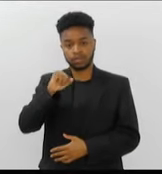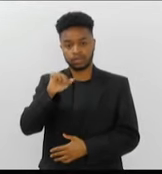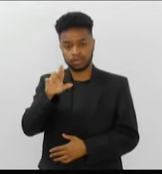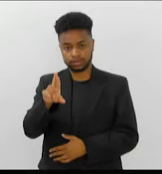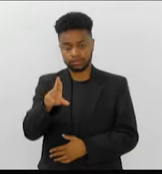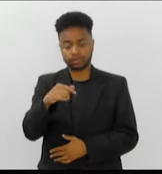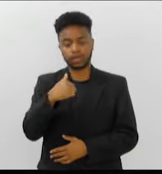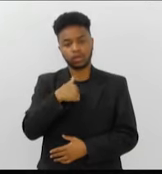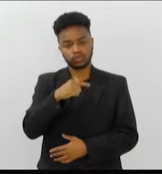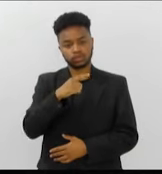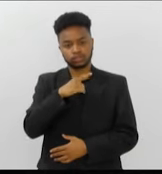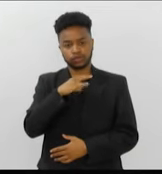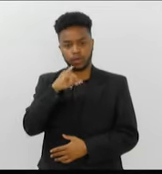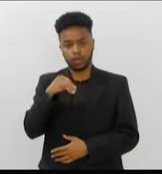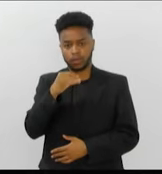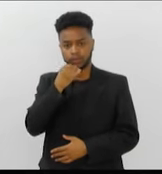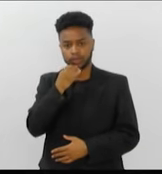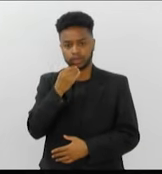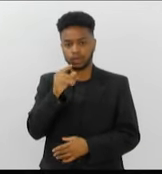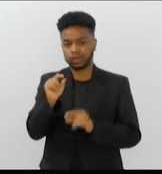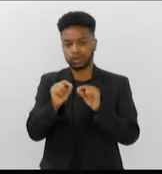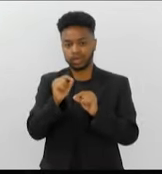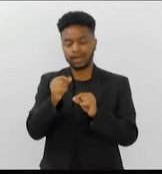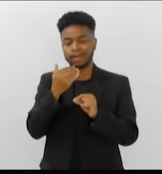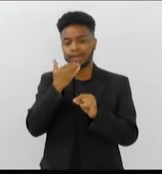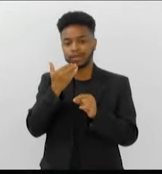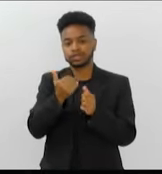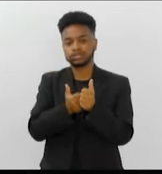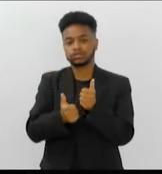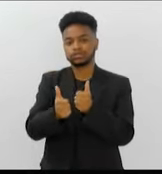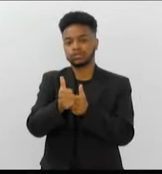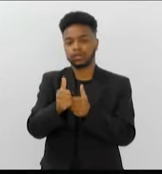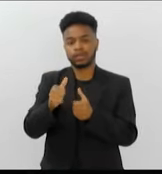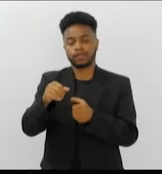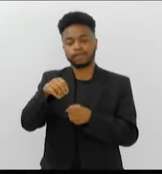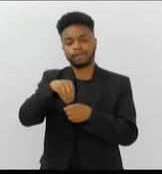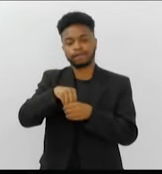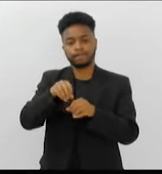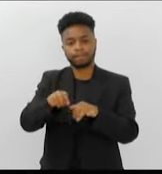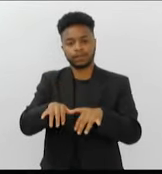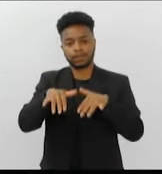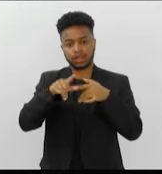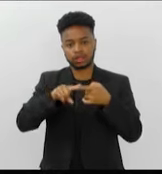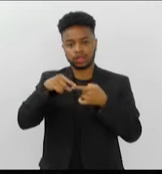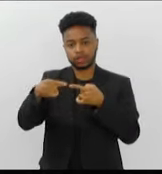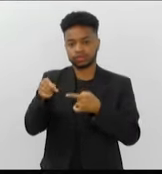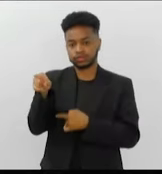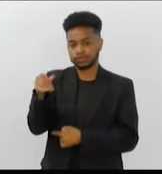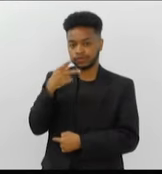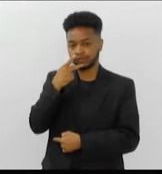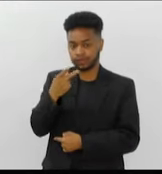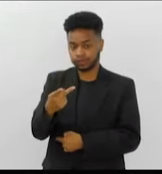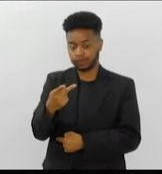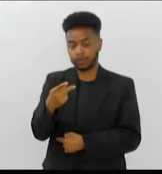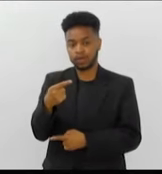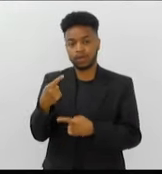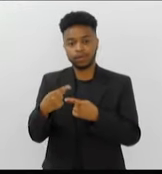tive a oportunidade de pedir uma questão de ordem em plenário, depois da sua fala,